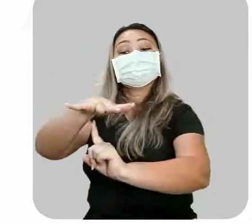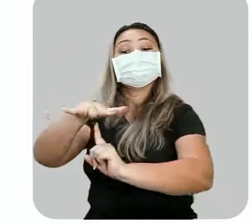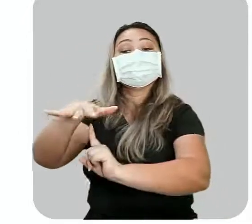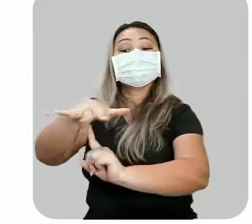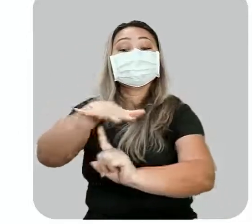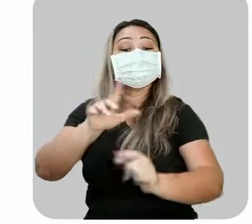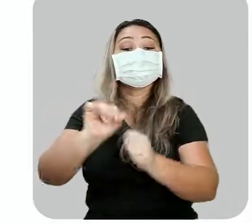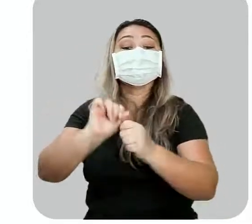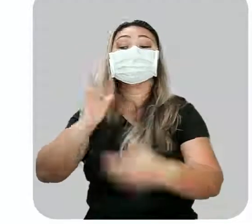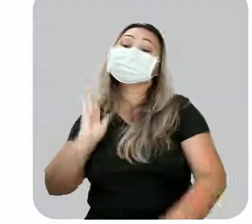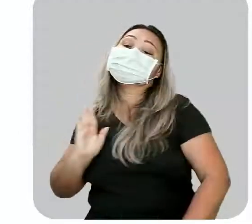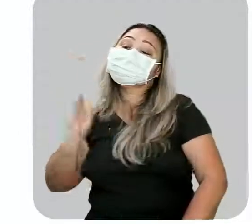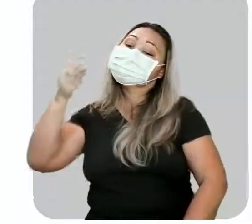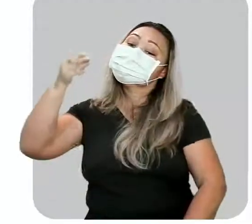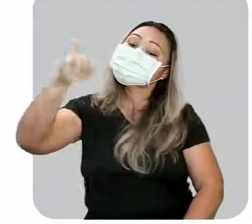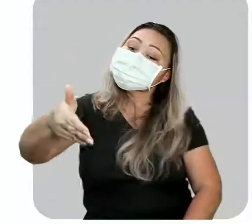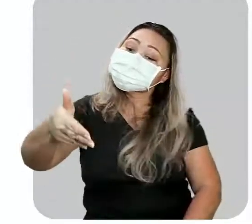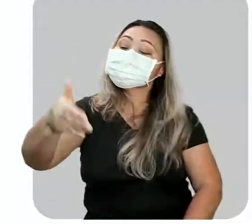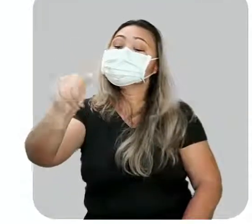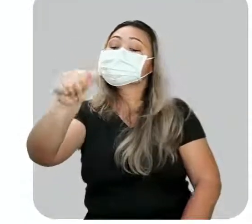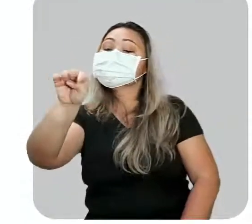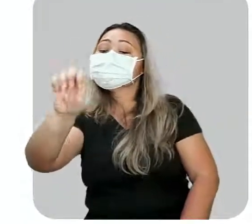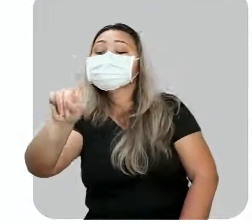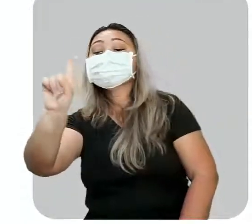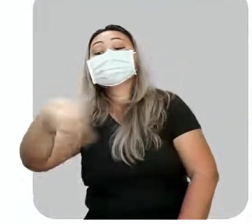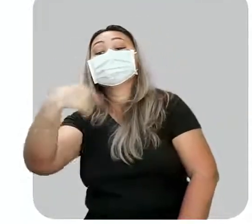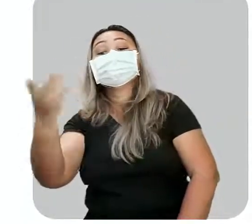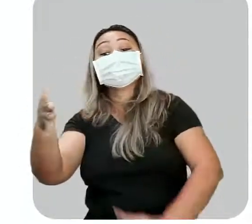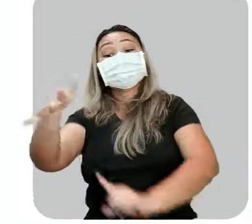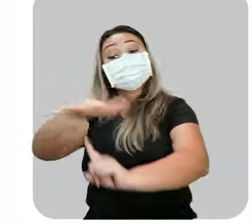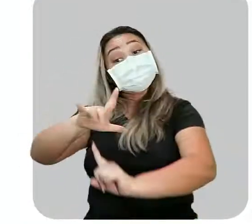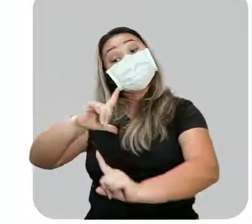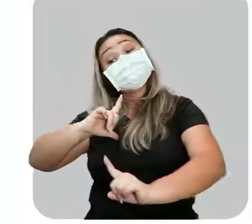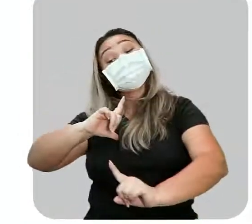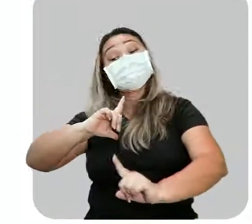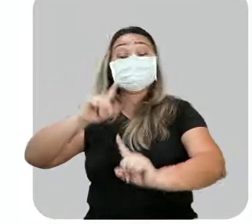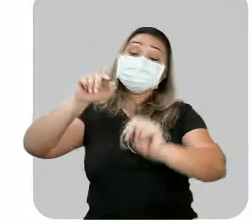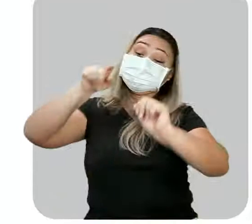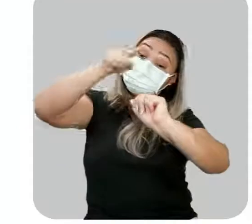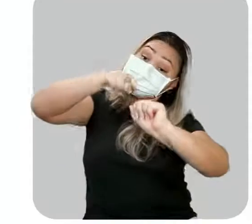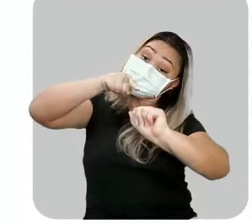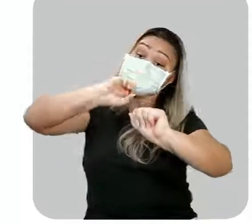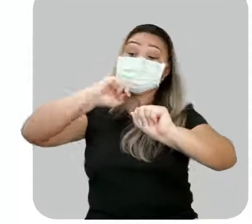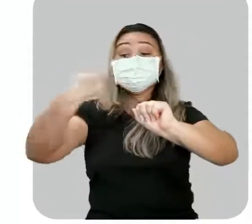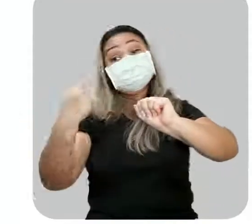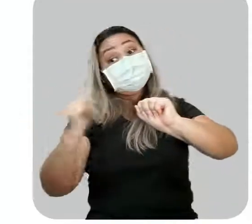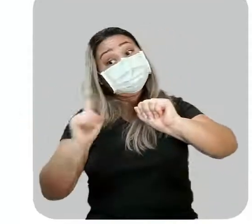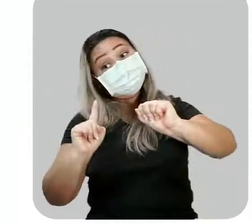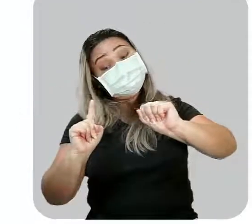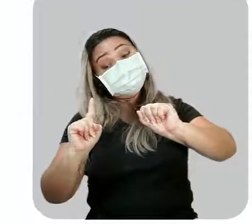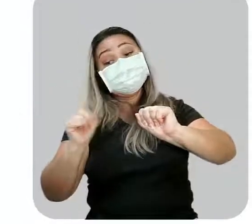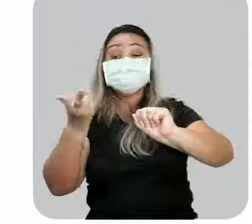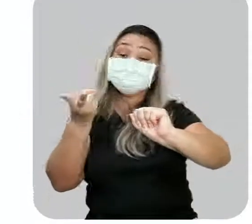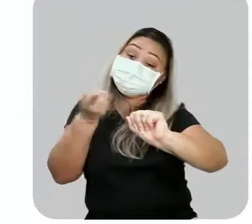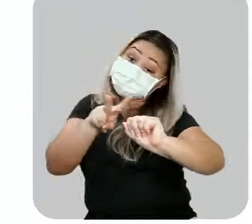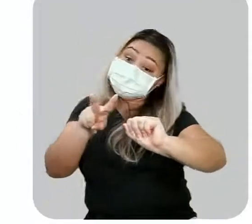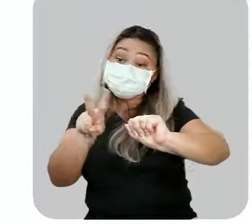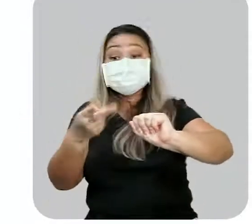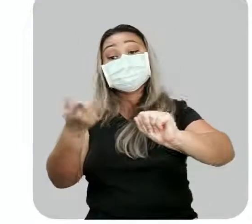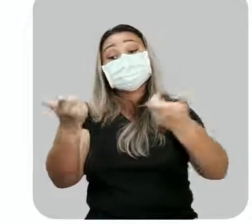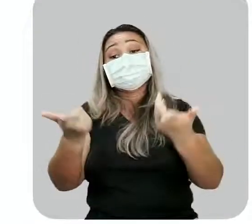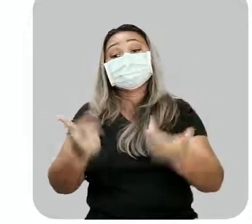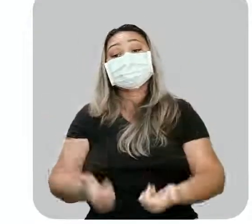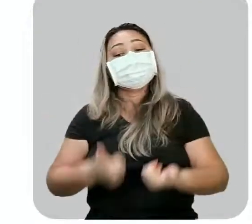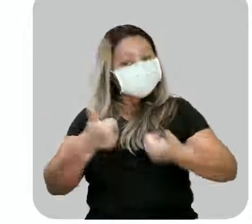né? Aqui, ó, fomos até a feira. Então, pode vir com crase ou não.